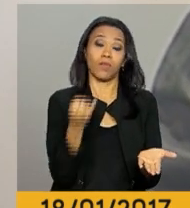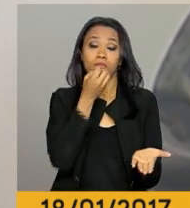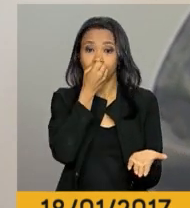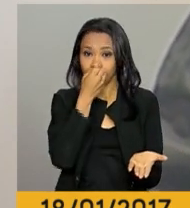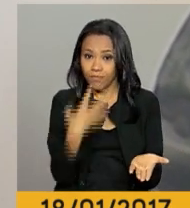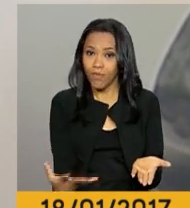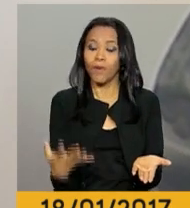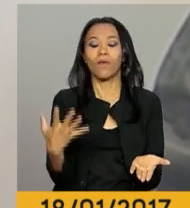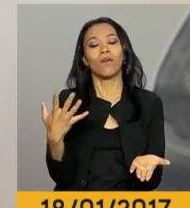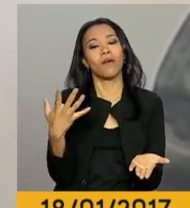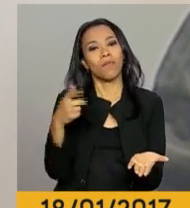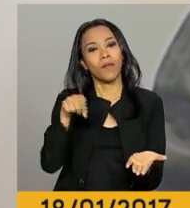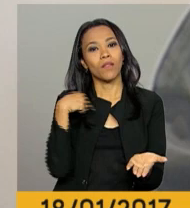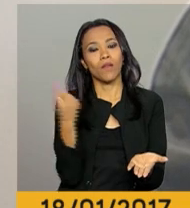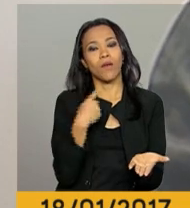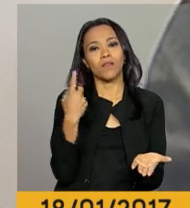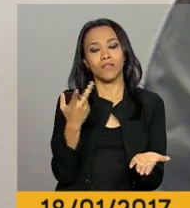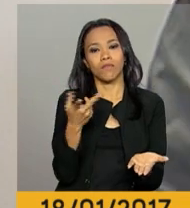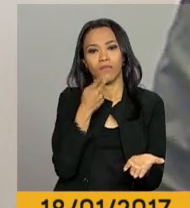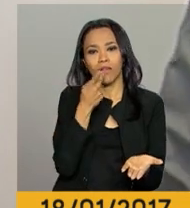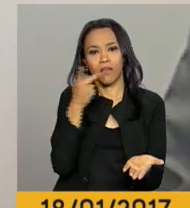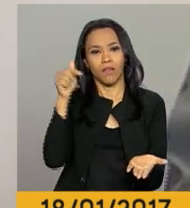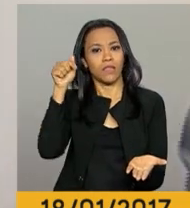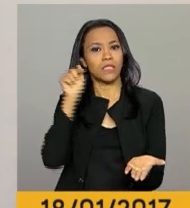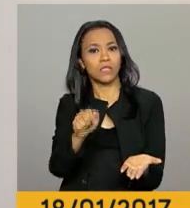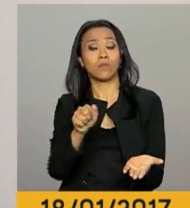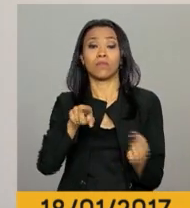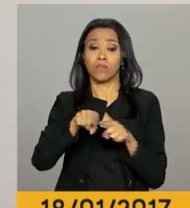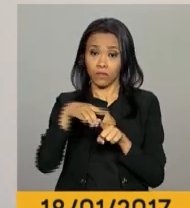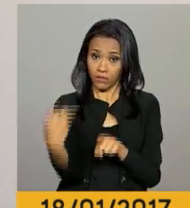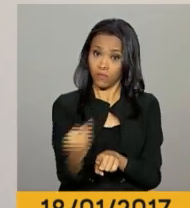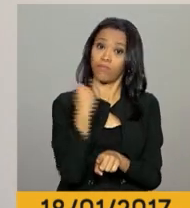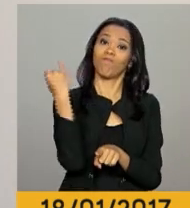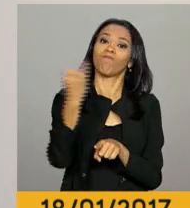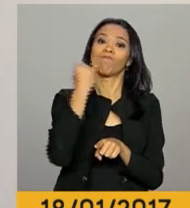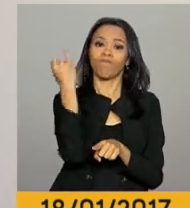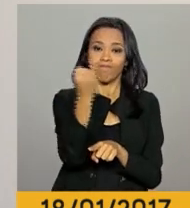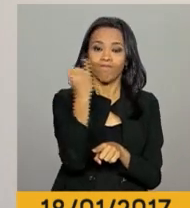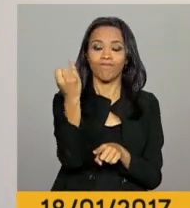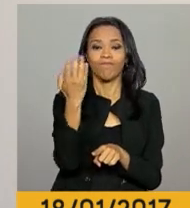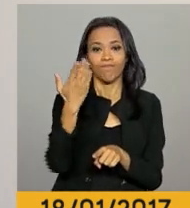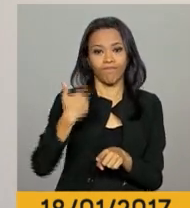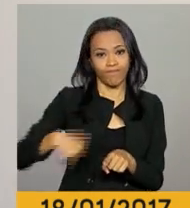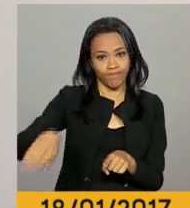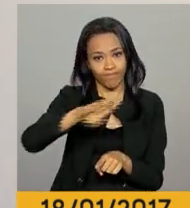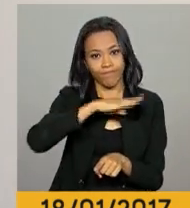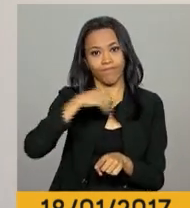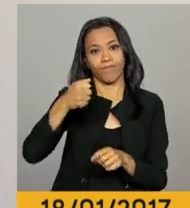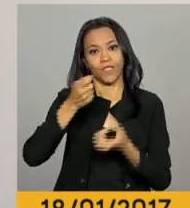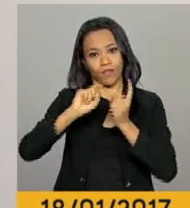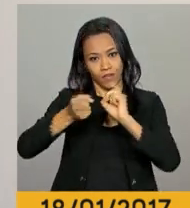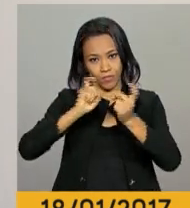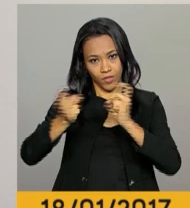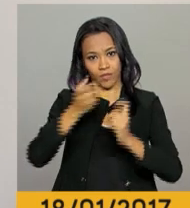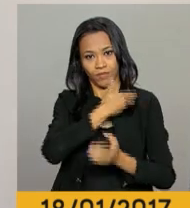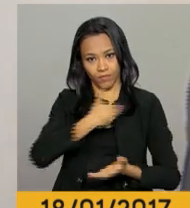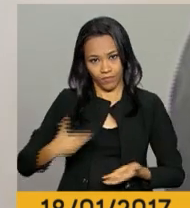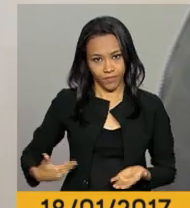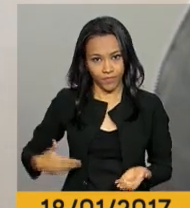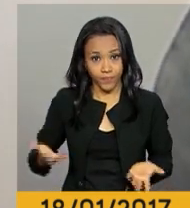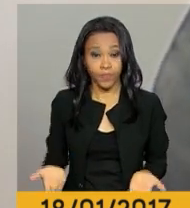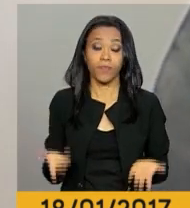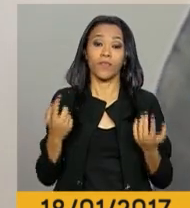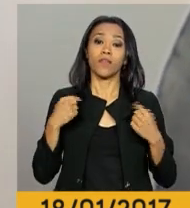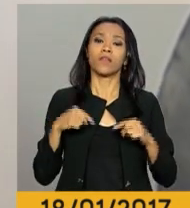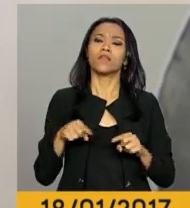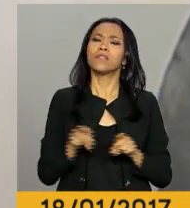desburocratizar este fato né que é importantíssimo para a nossa administração como tenho